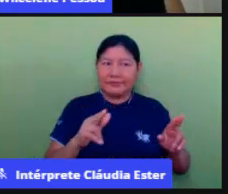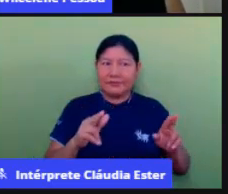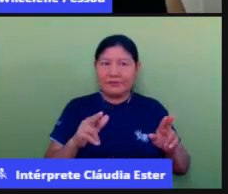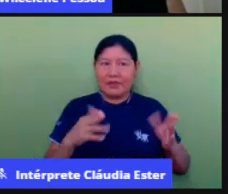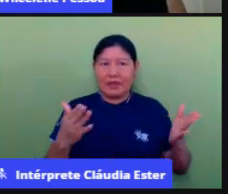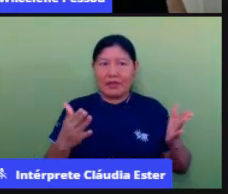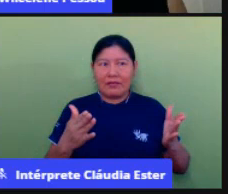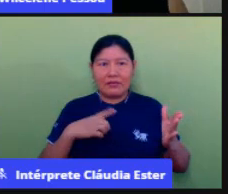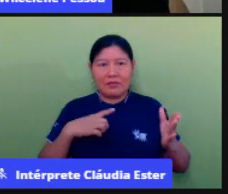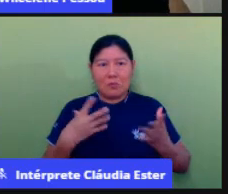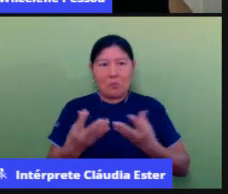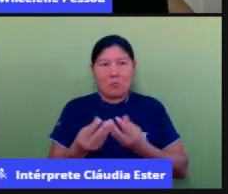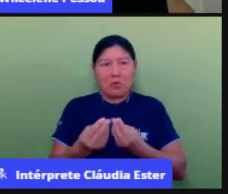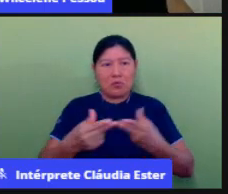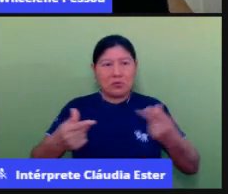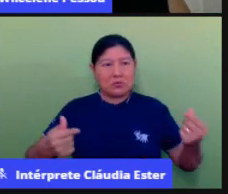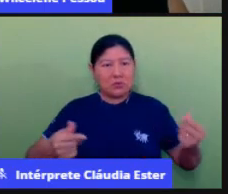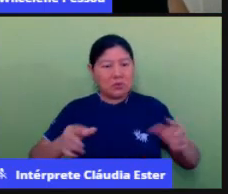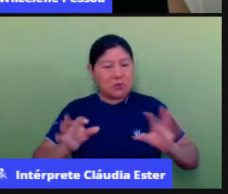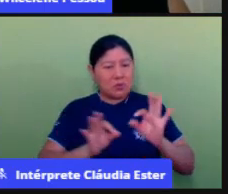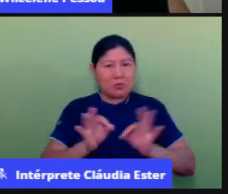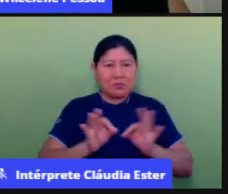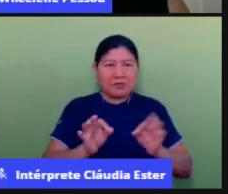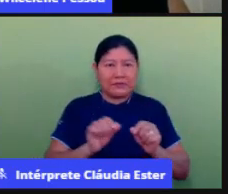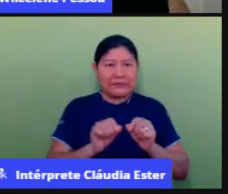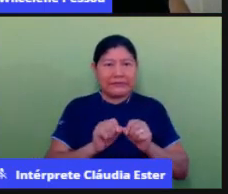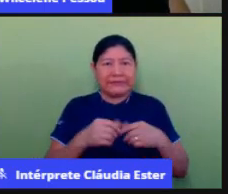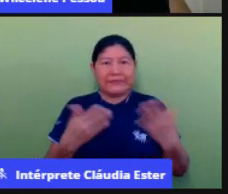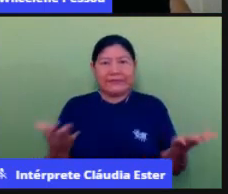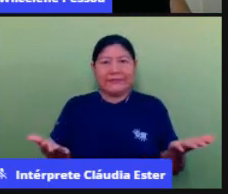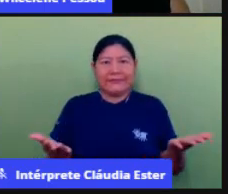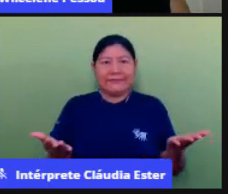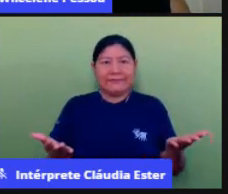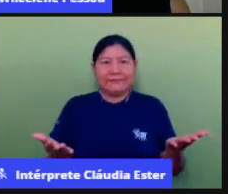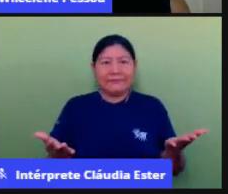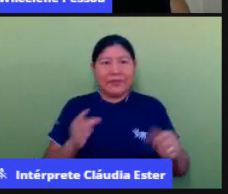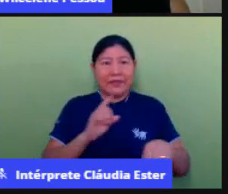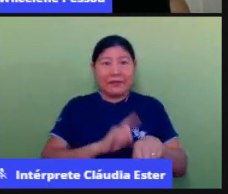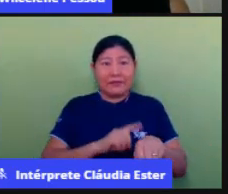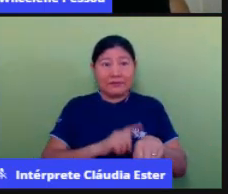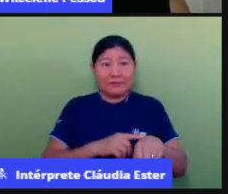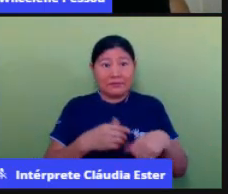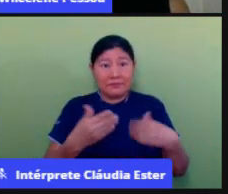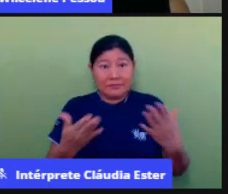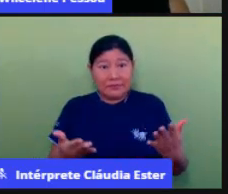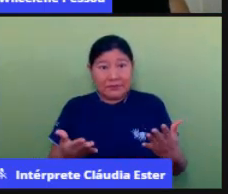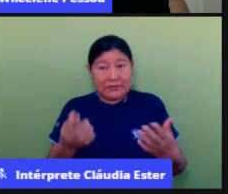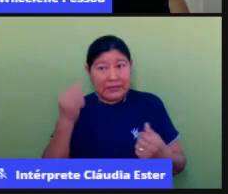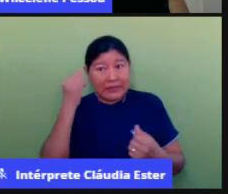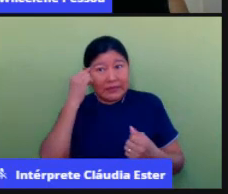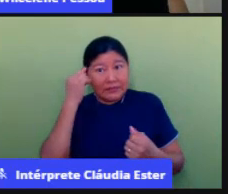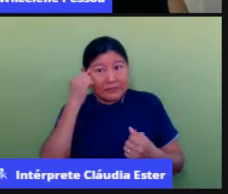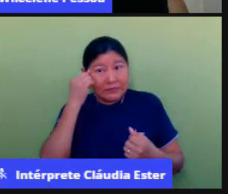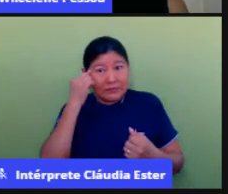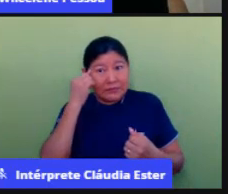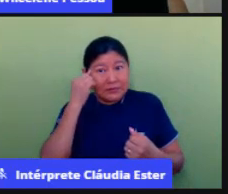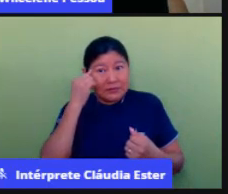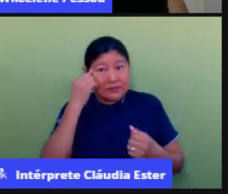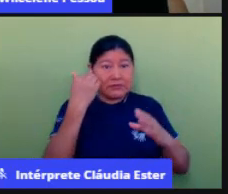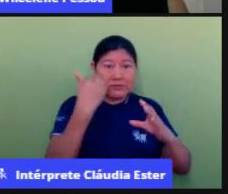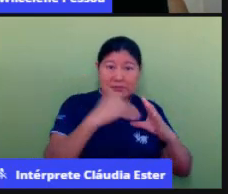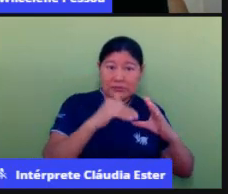arcabouço enorme de ações para fazer. Nesse momento delicado que a gente está conversando, será que eu